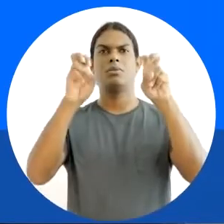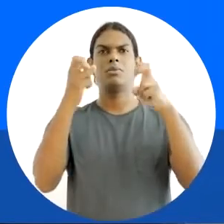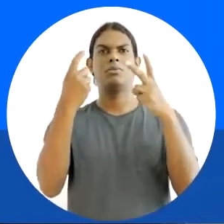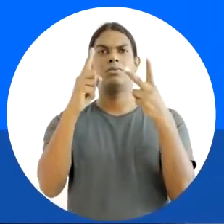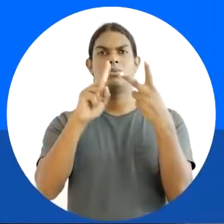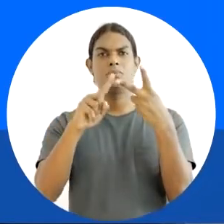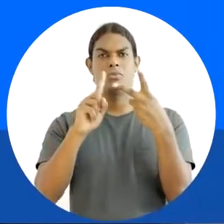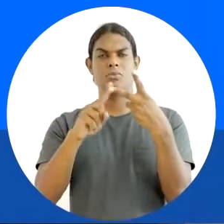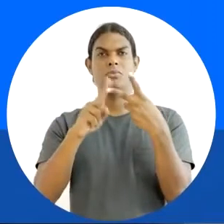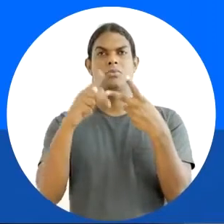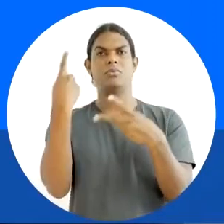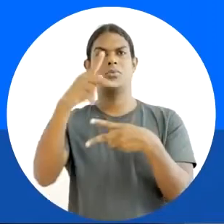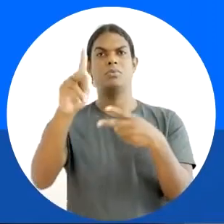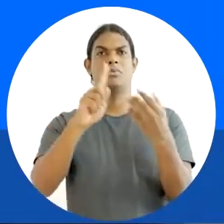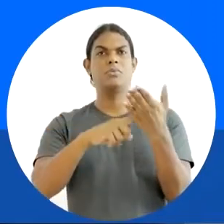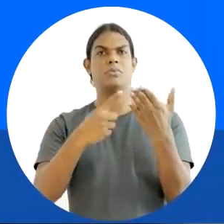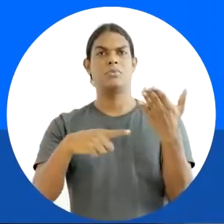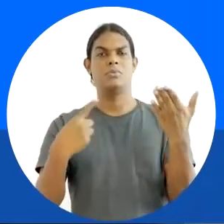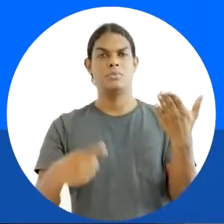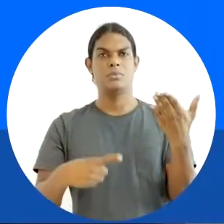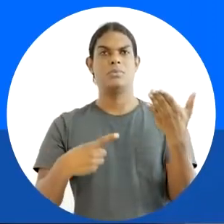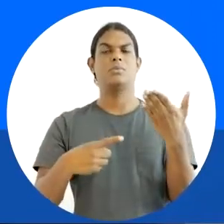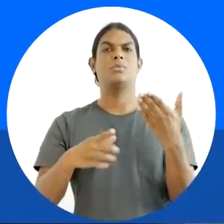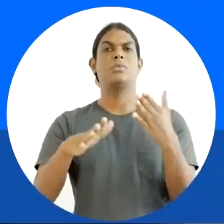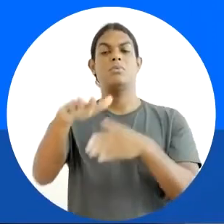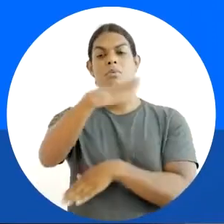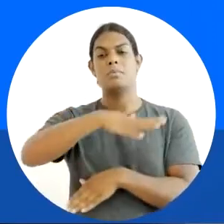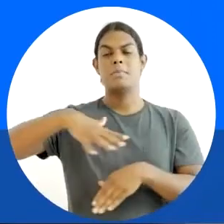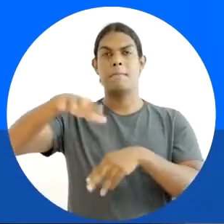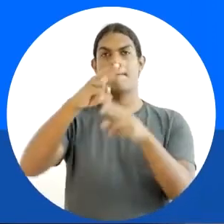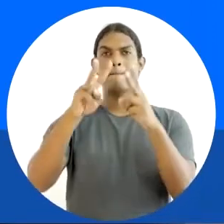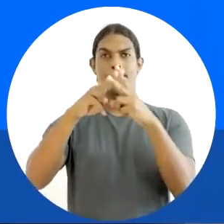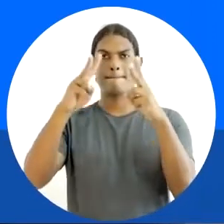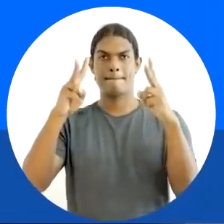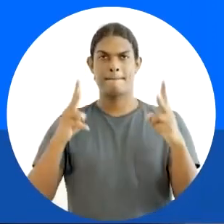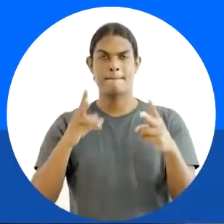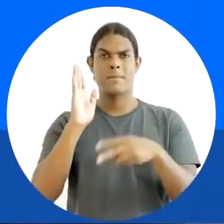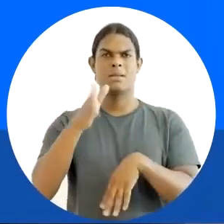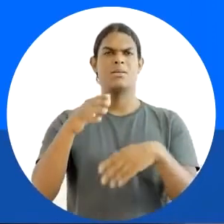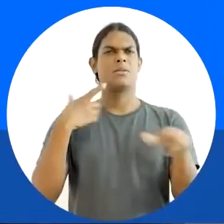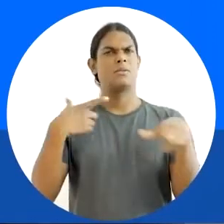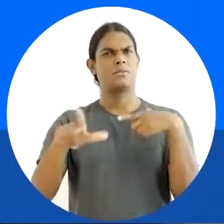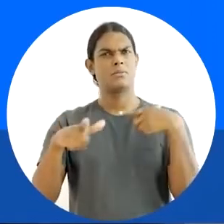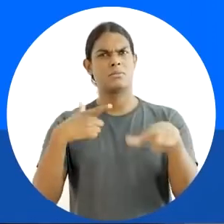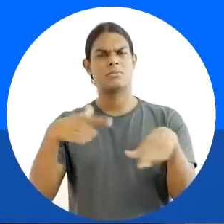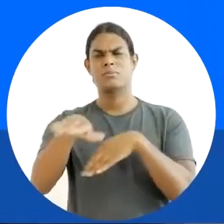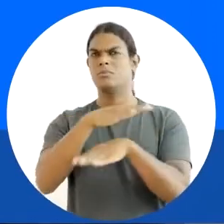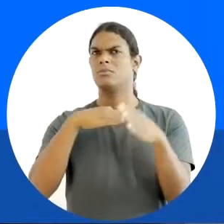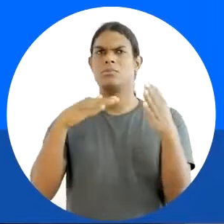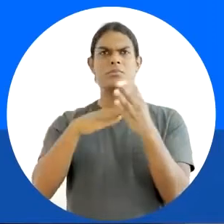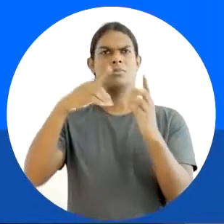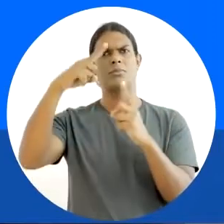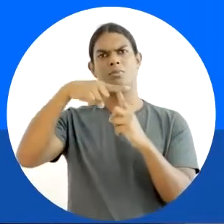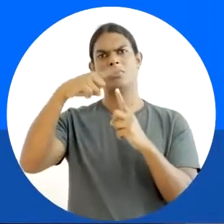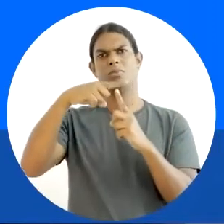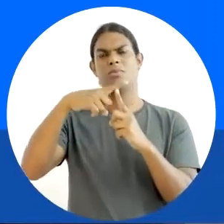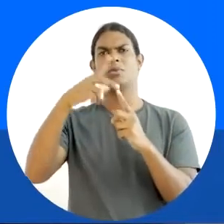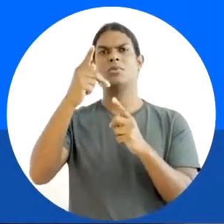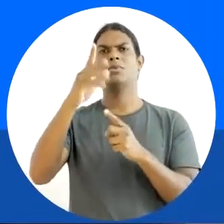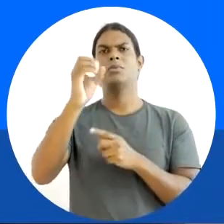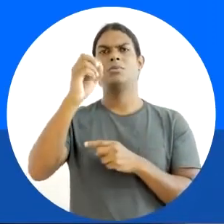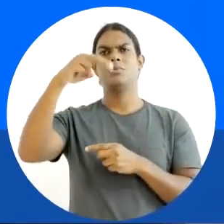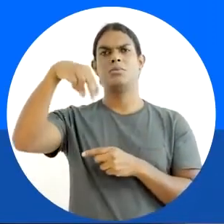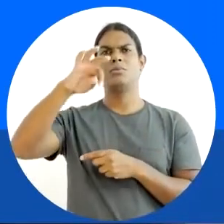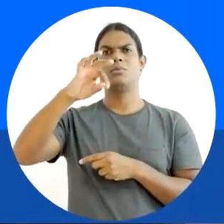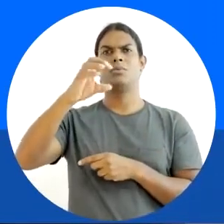caderno de vocês, que está disponível no ambiente virtual, nós trabalhamos todos os tipos de pontos de